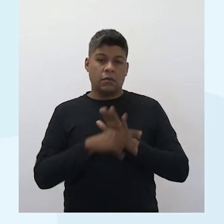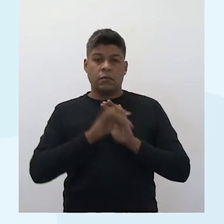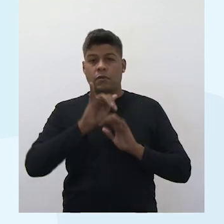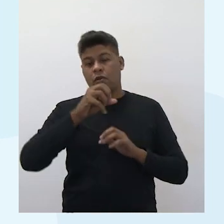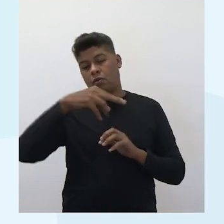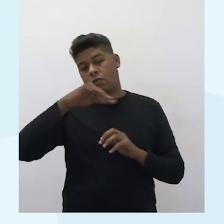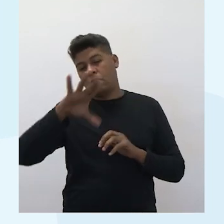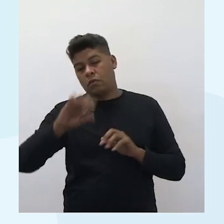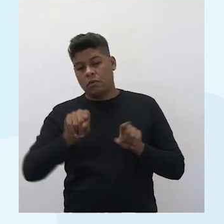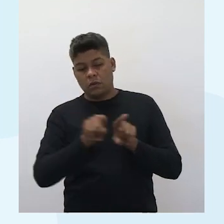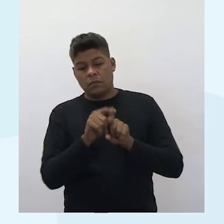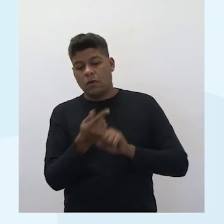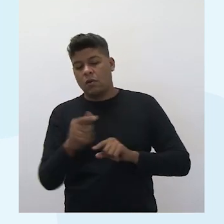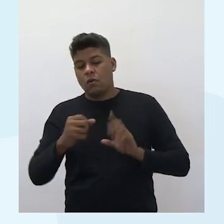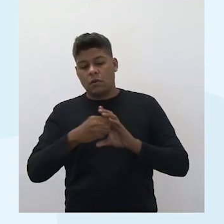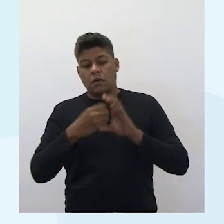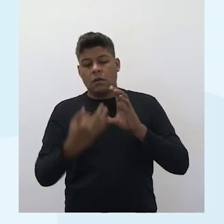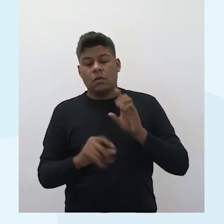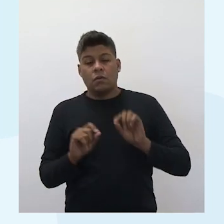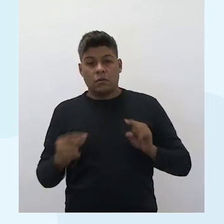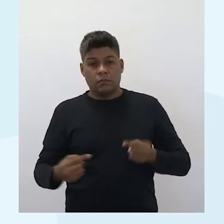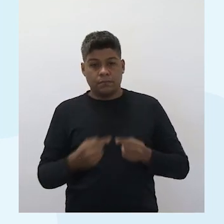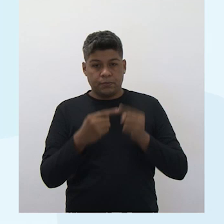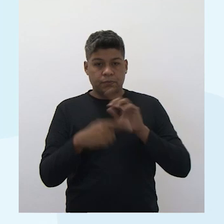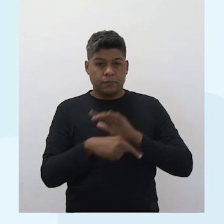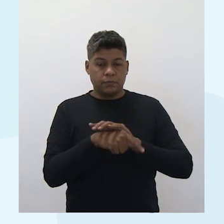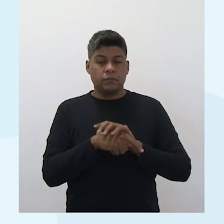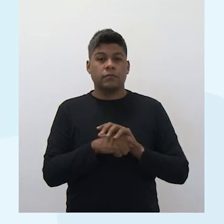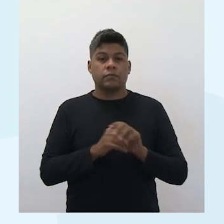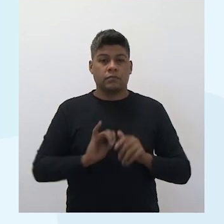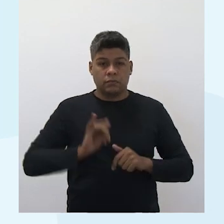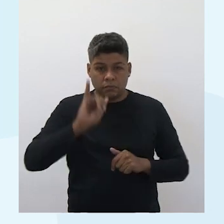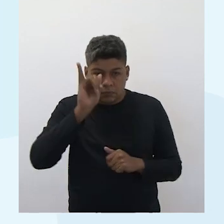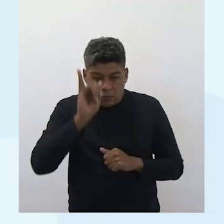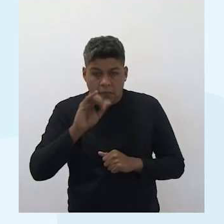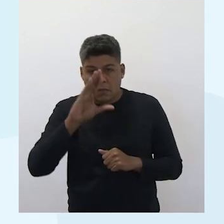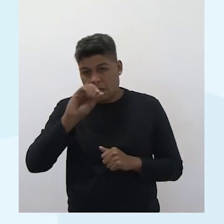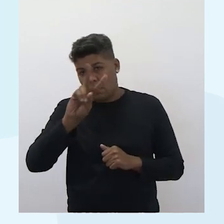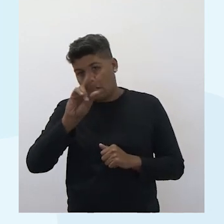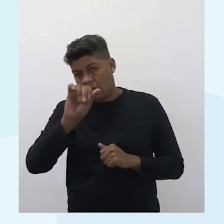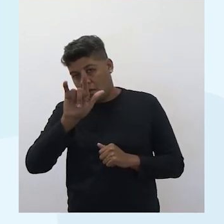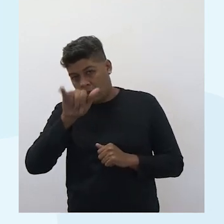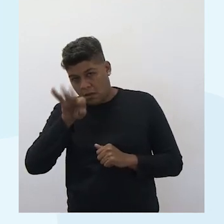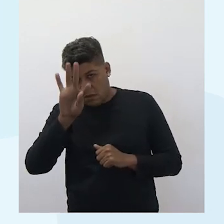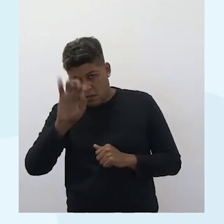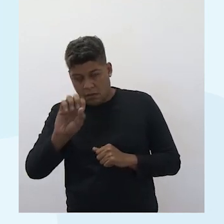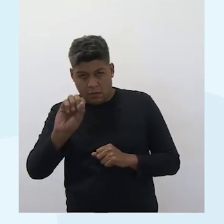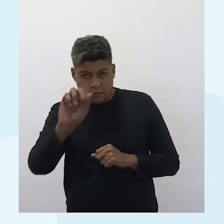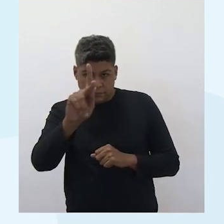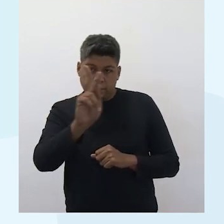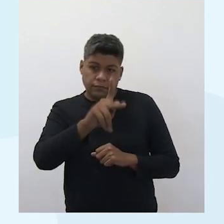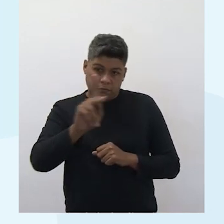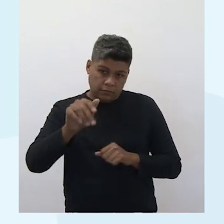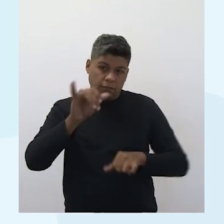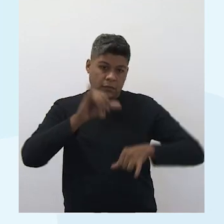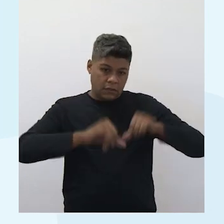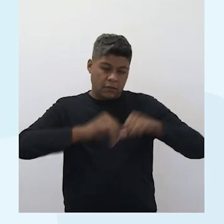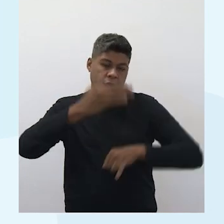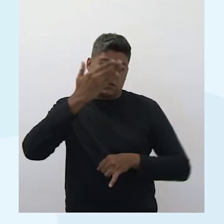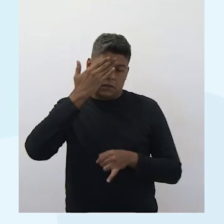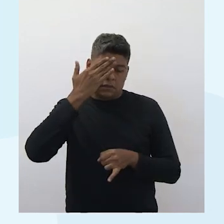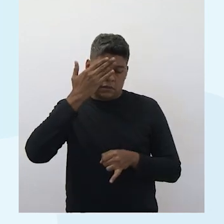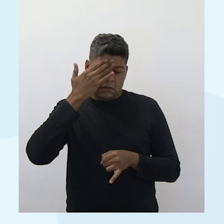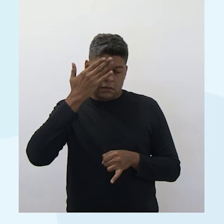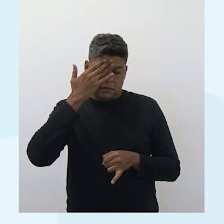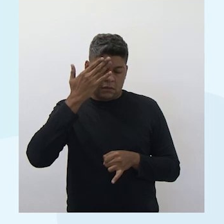e outras características das ligações, ligas metálicas e características covalentes. Tá bom? Então, os professores de Química sabem do